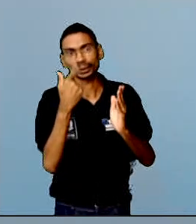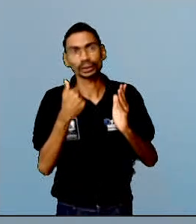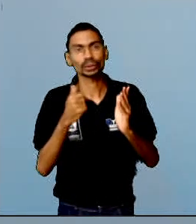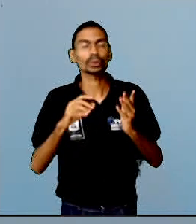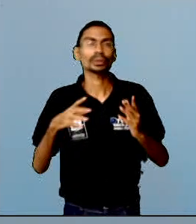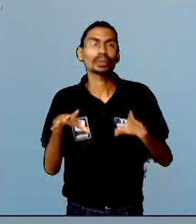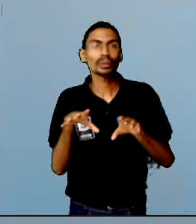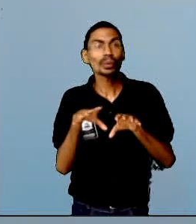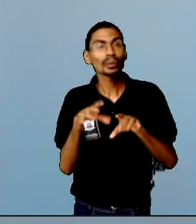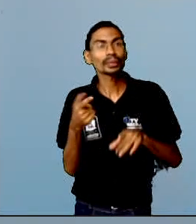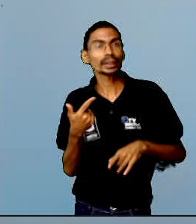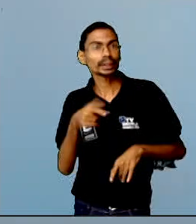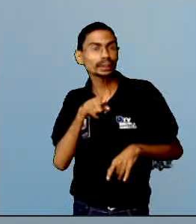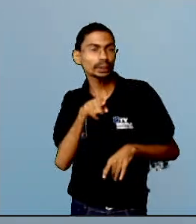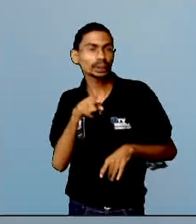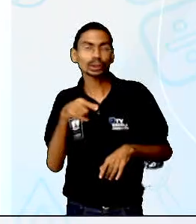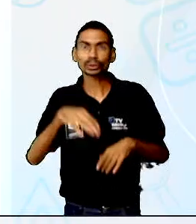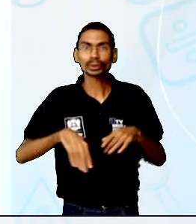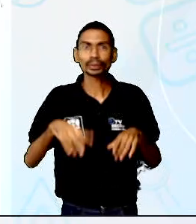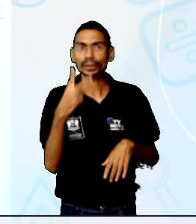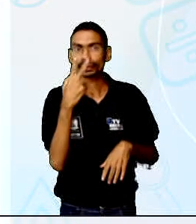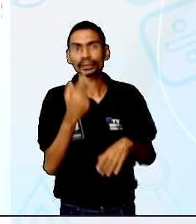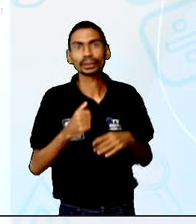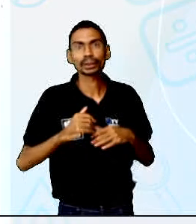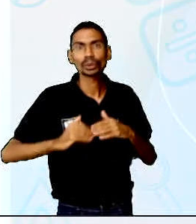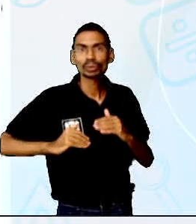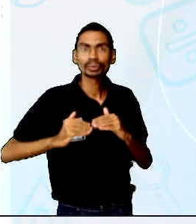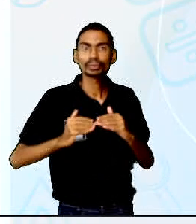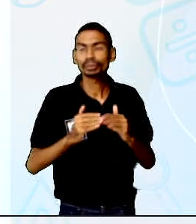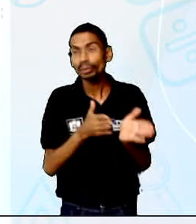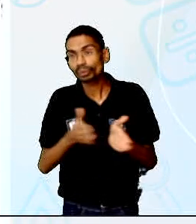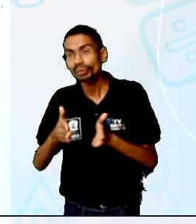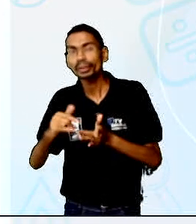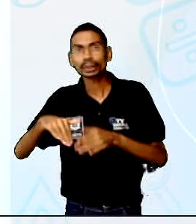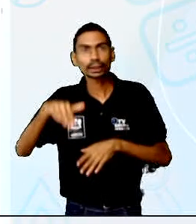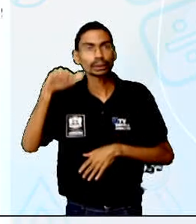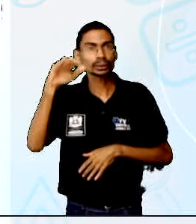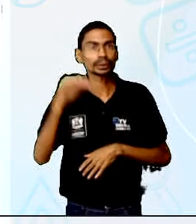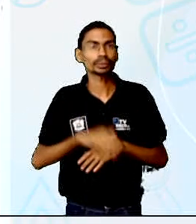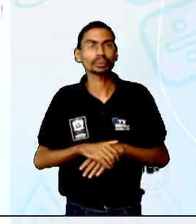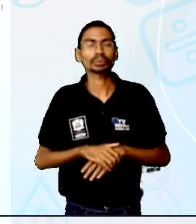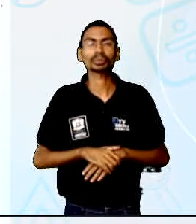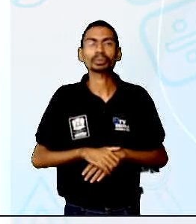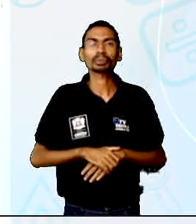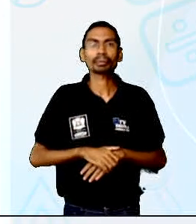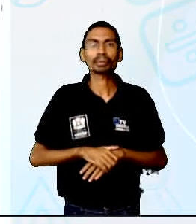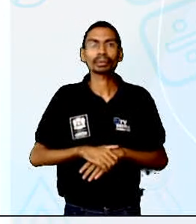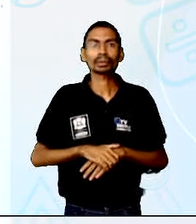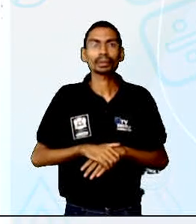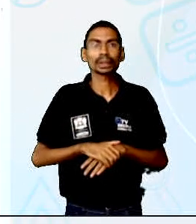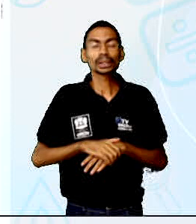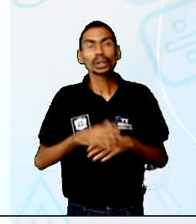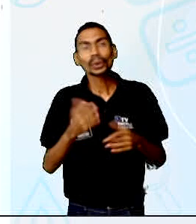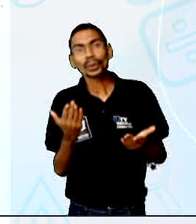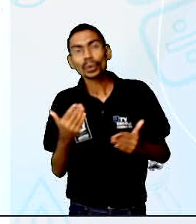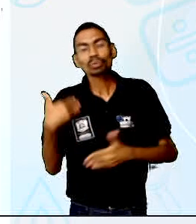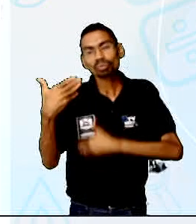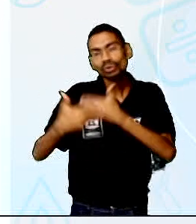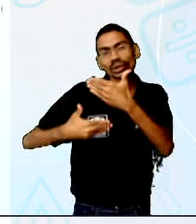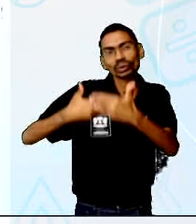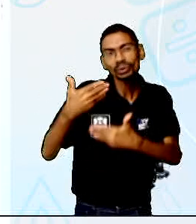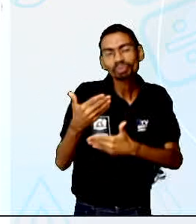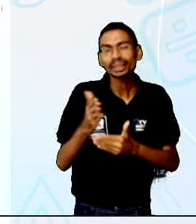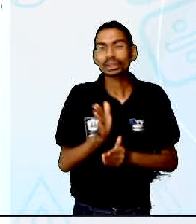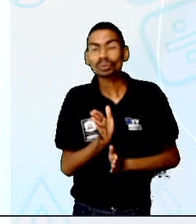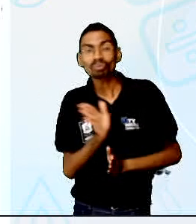fase adulta, como podemos ver nessa imagem. O desenvolvimento indireto tem animais que